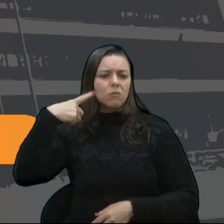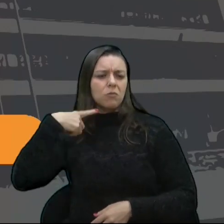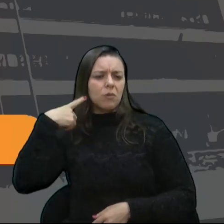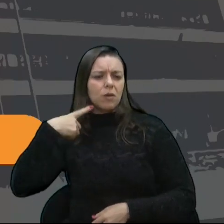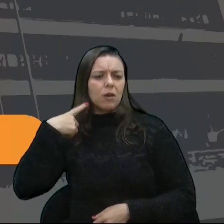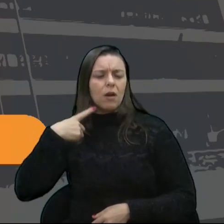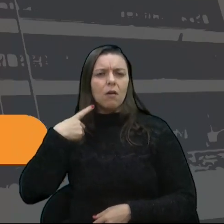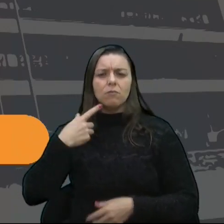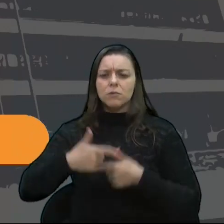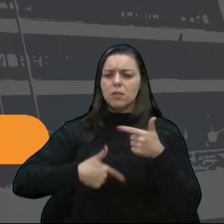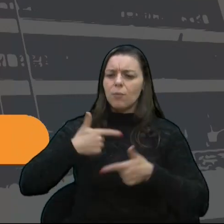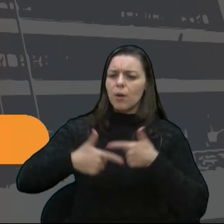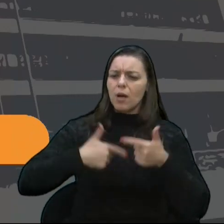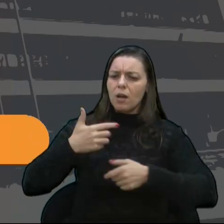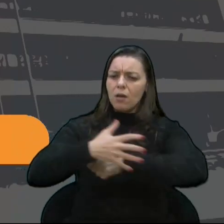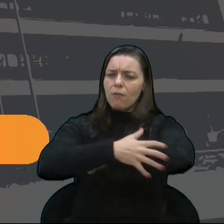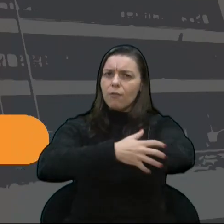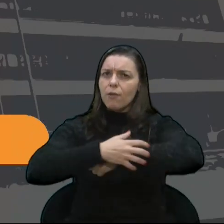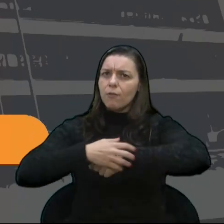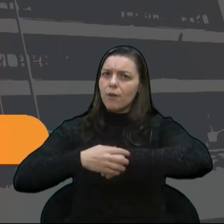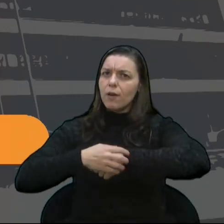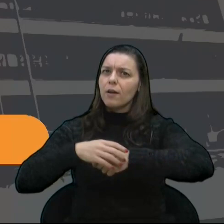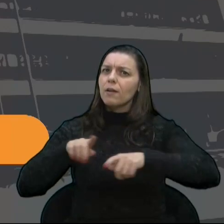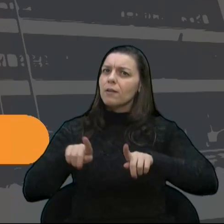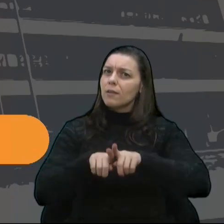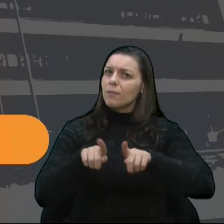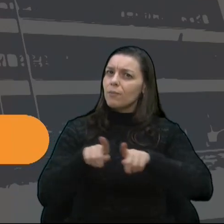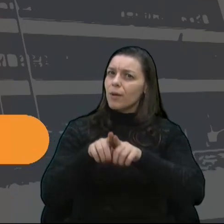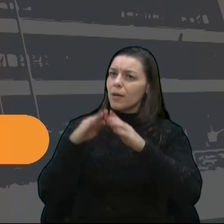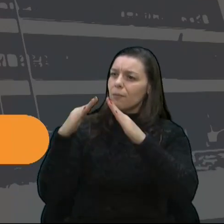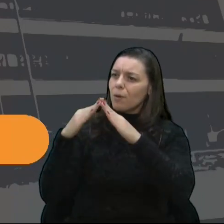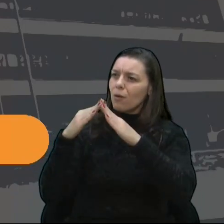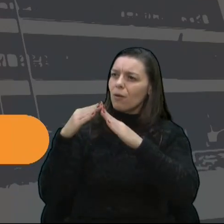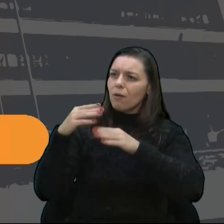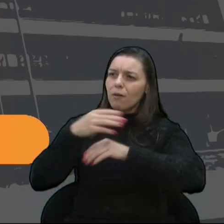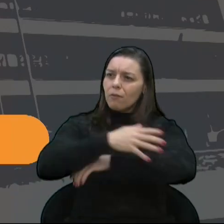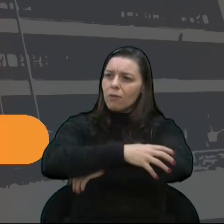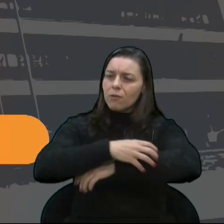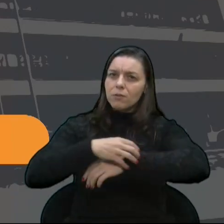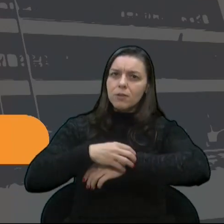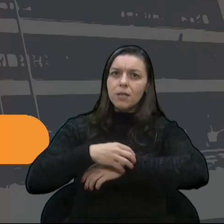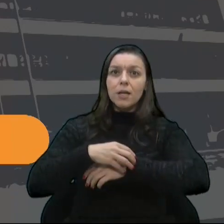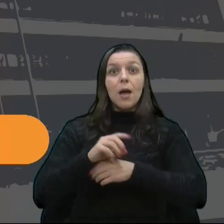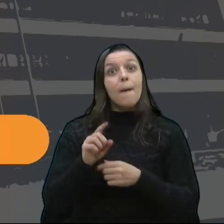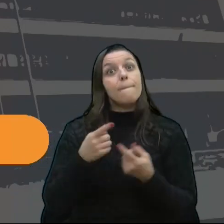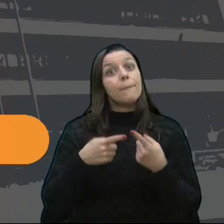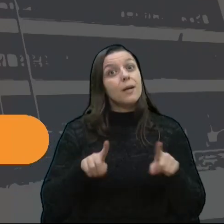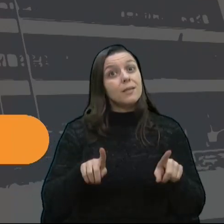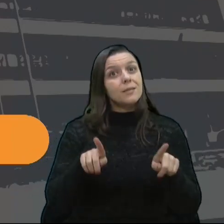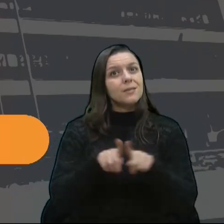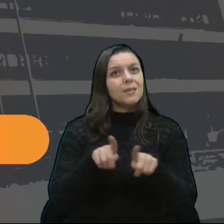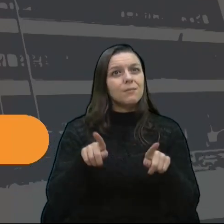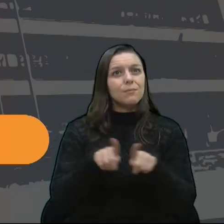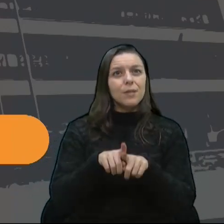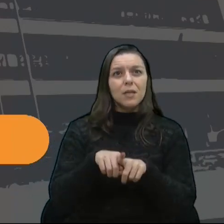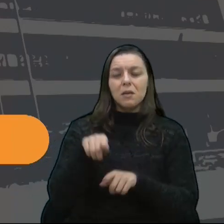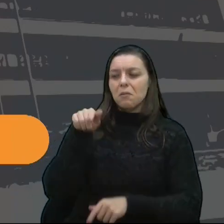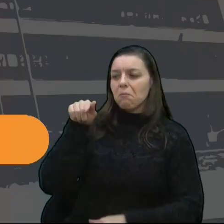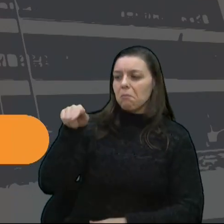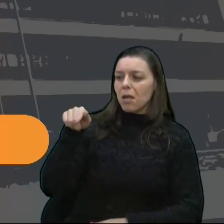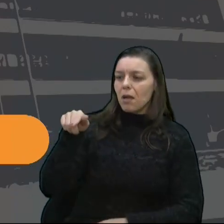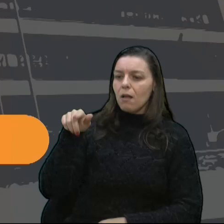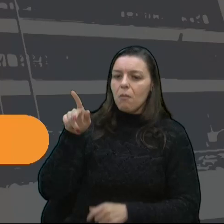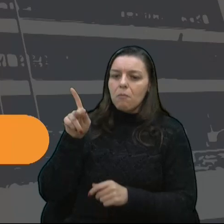que trabalha em favela, que mora em favela, mas a gente também estava vendo o caso daquela